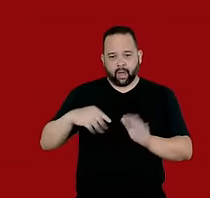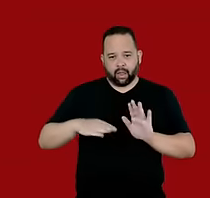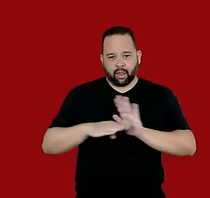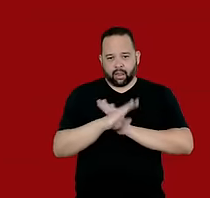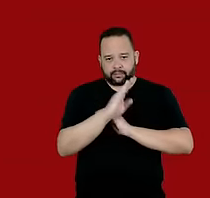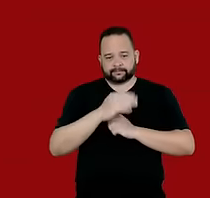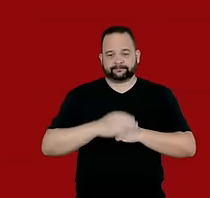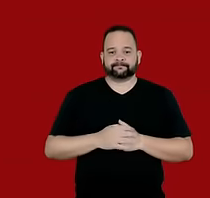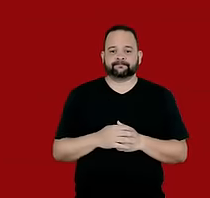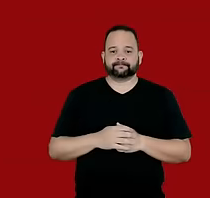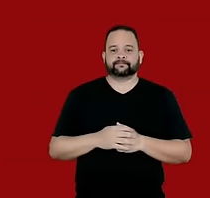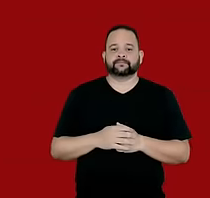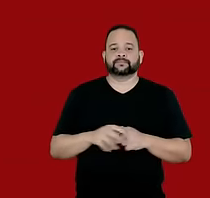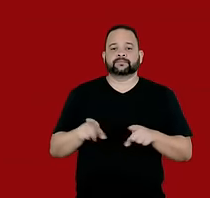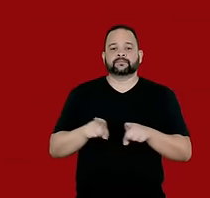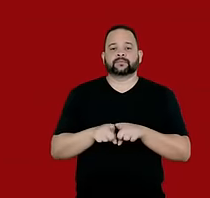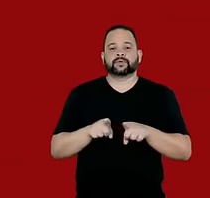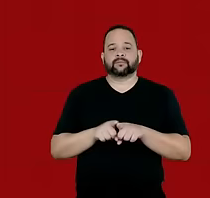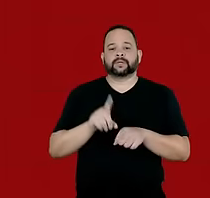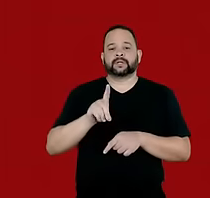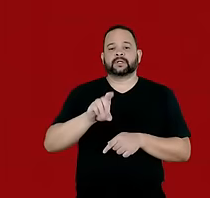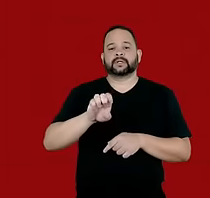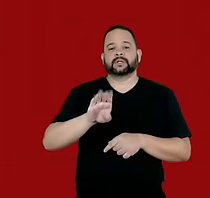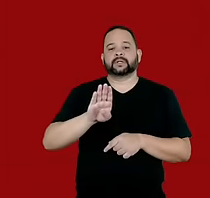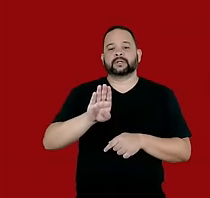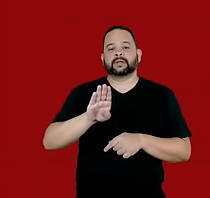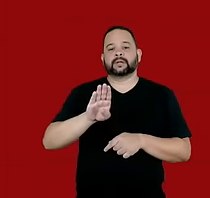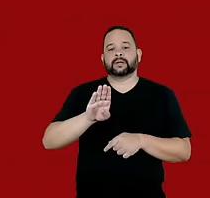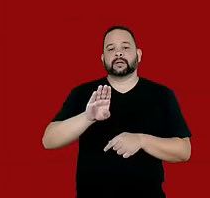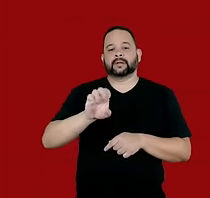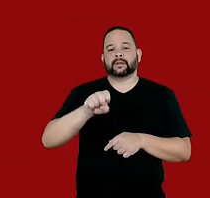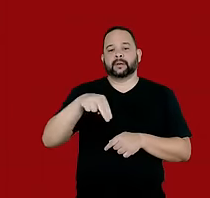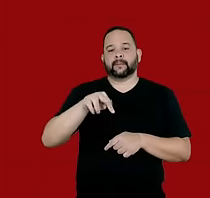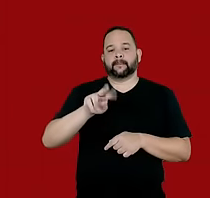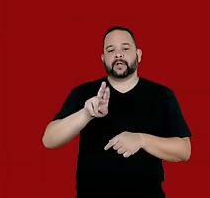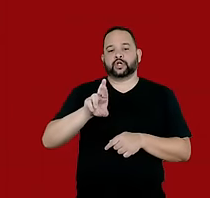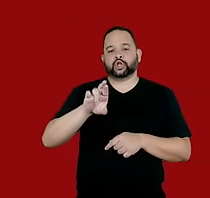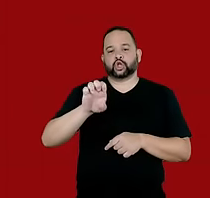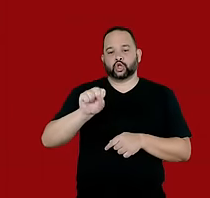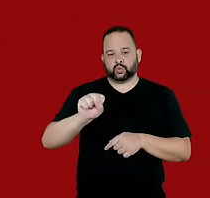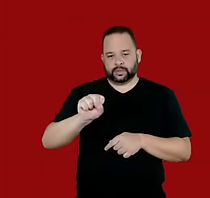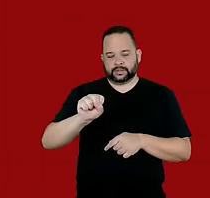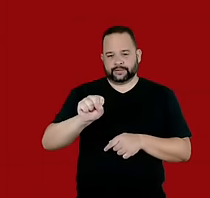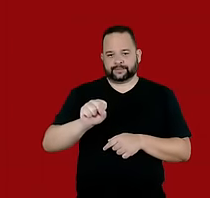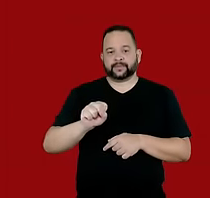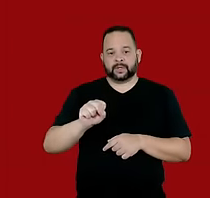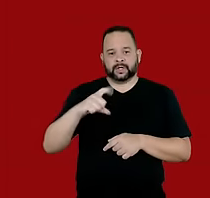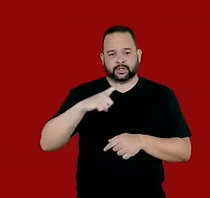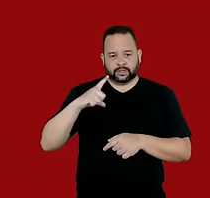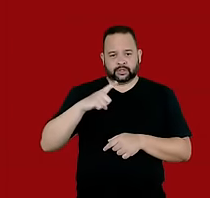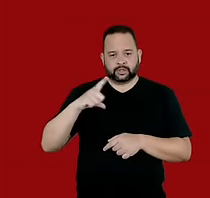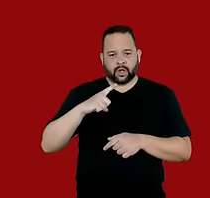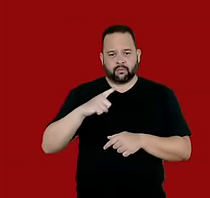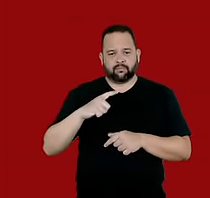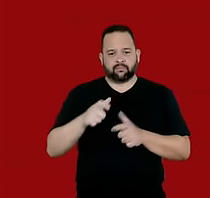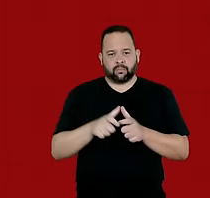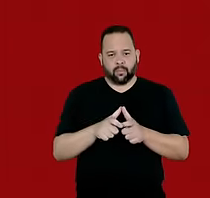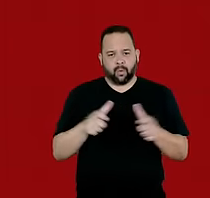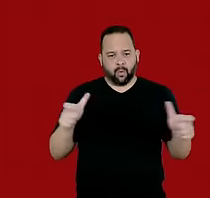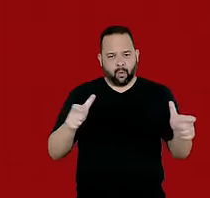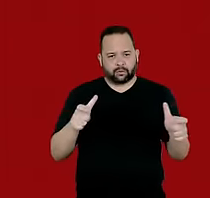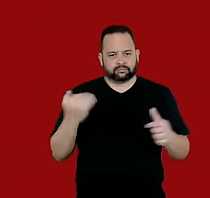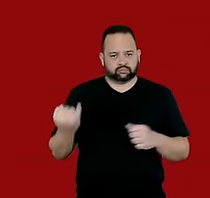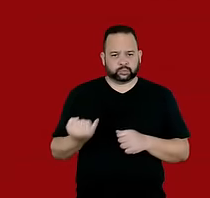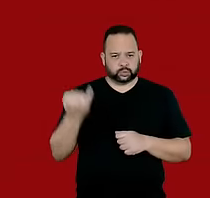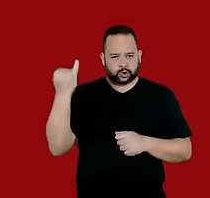a parte de de Bentes também que eu acho que é um tem sido tem tido um crescimento bastante forte a gente entende que isso